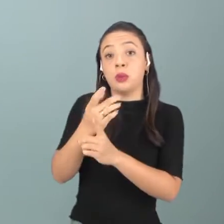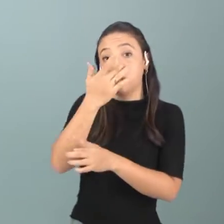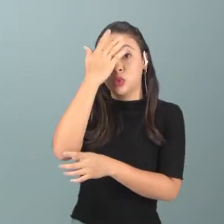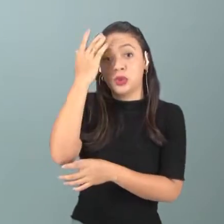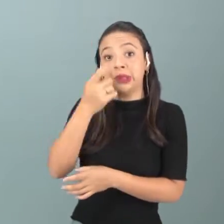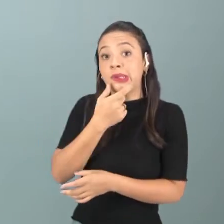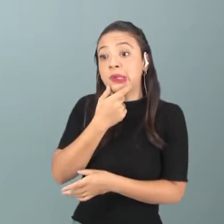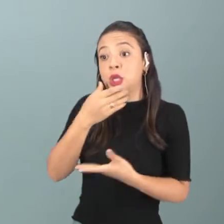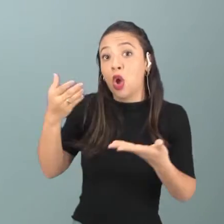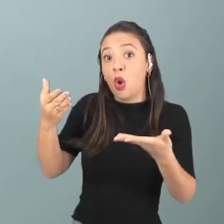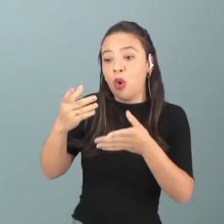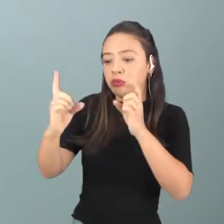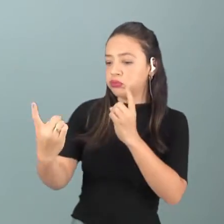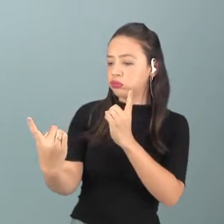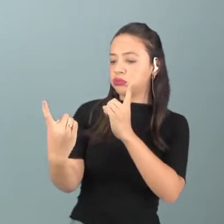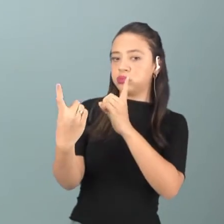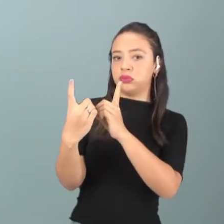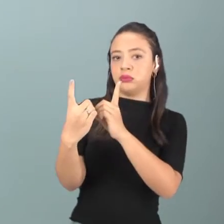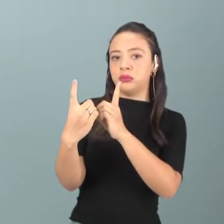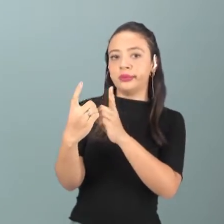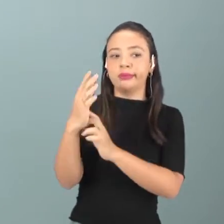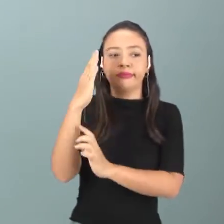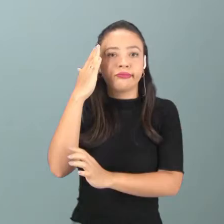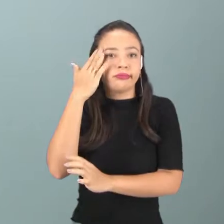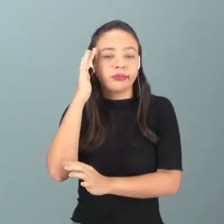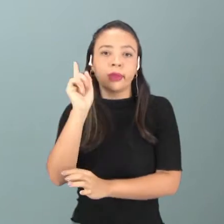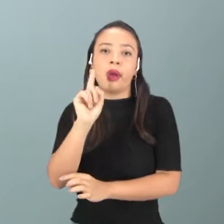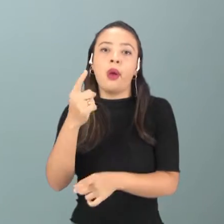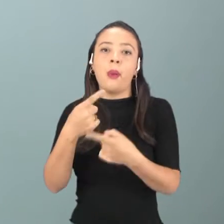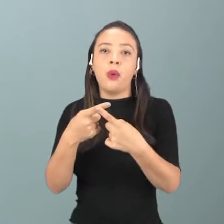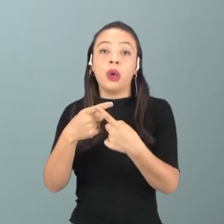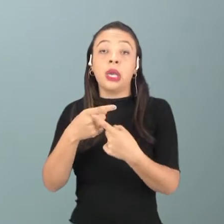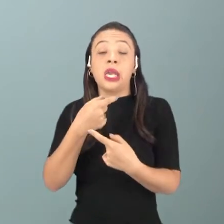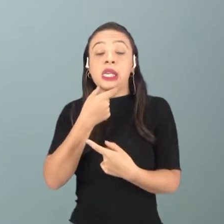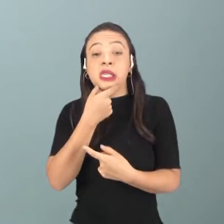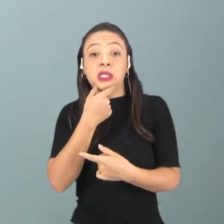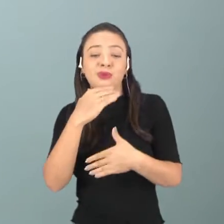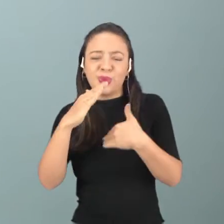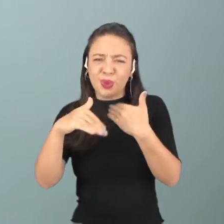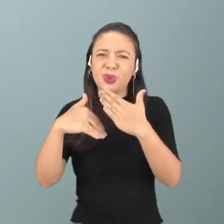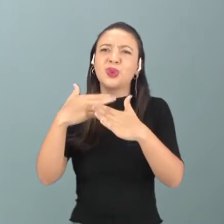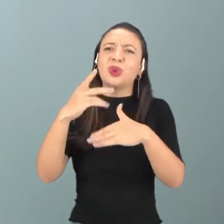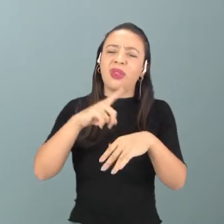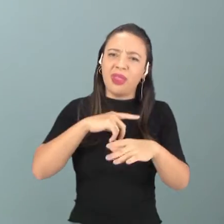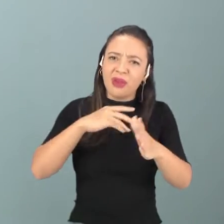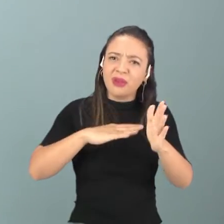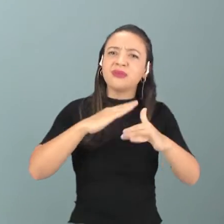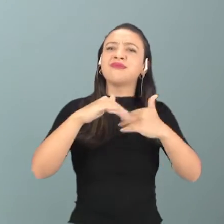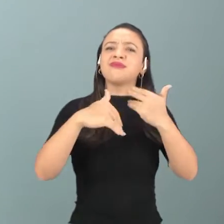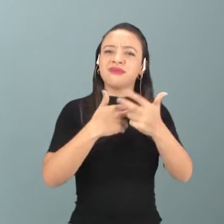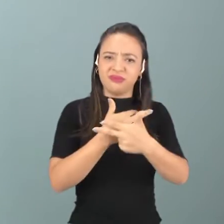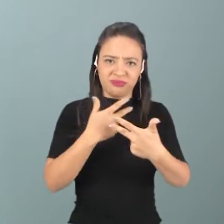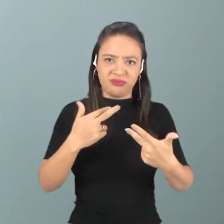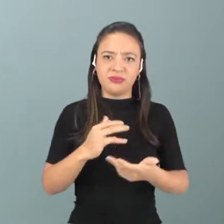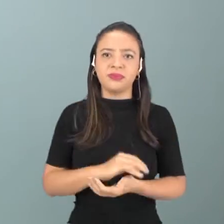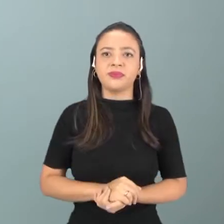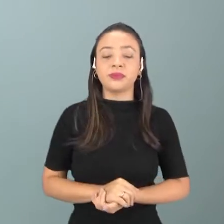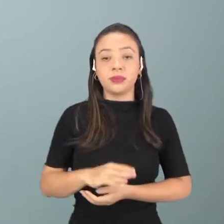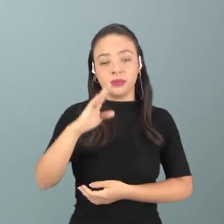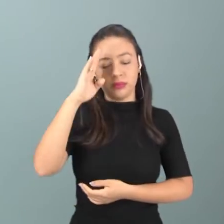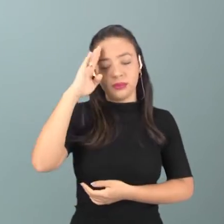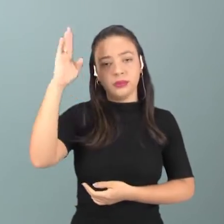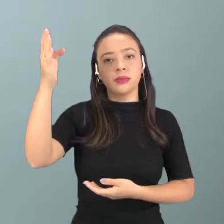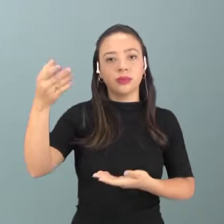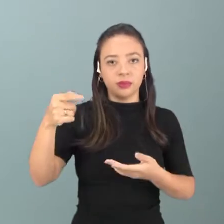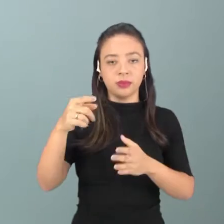eles não se entenderiam, porque o inglês passou por várias outras mudanças e purificações do idioma, ok? Então é isso, o que mais marcou esse